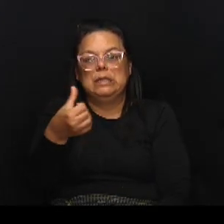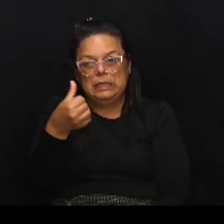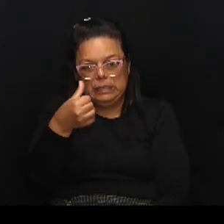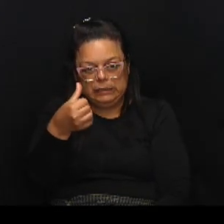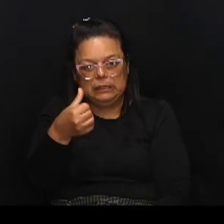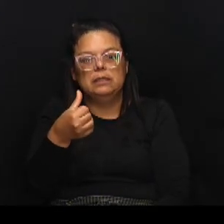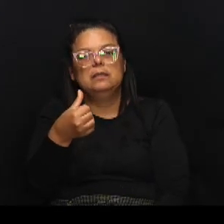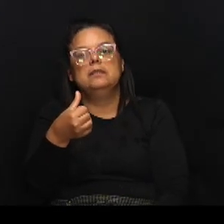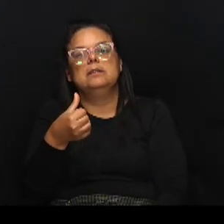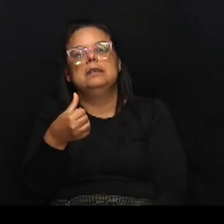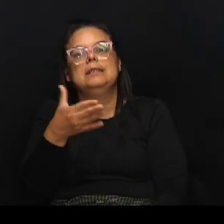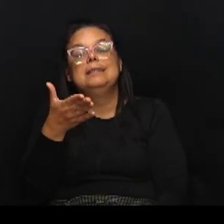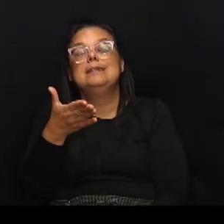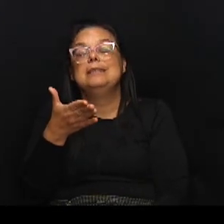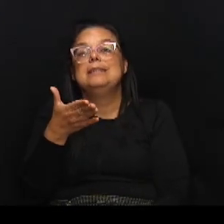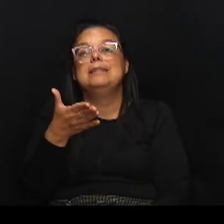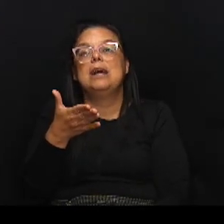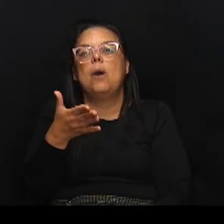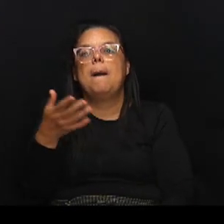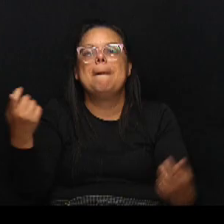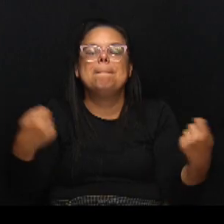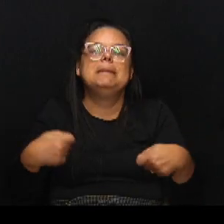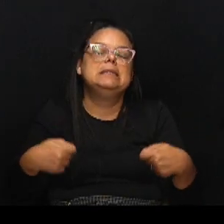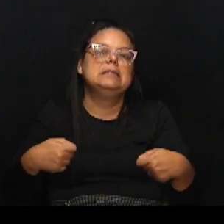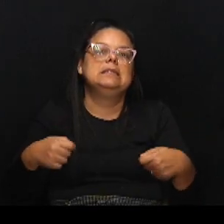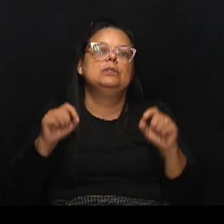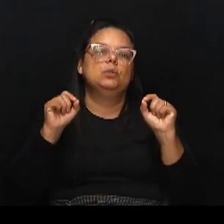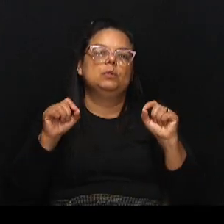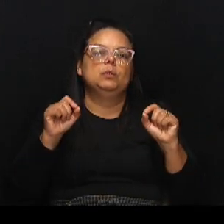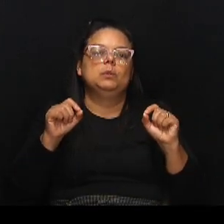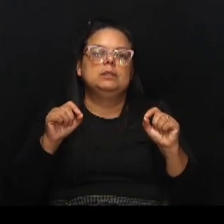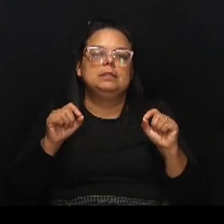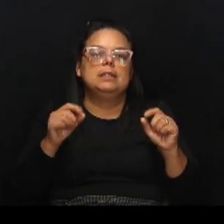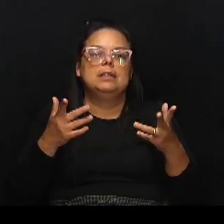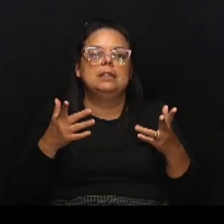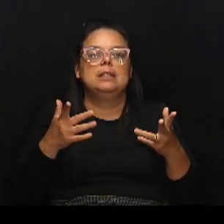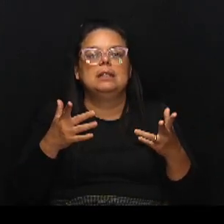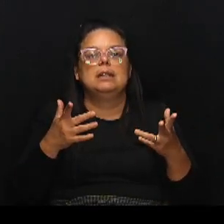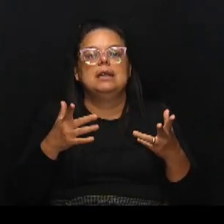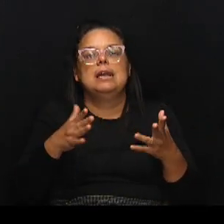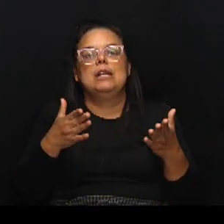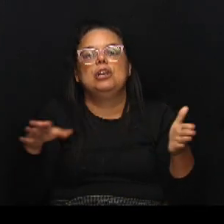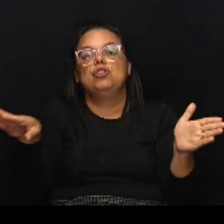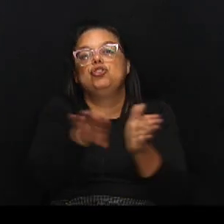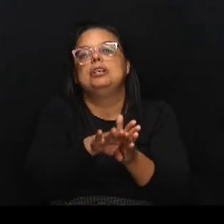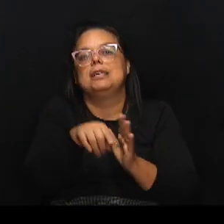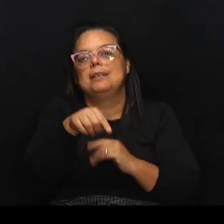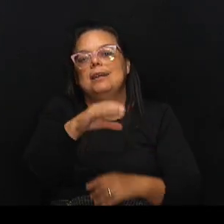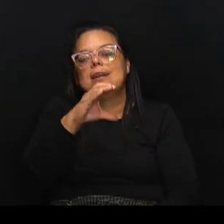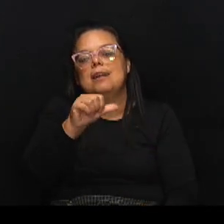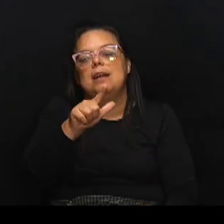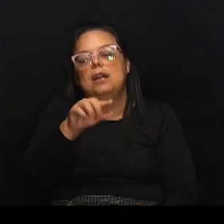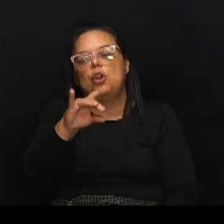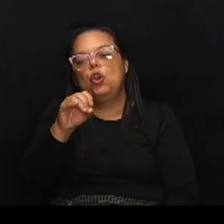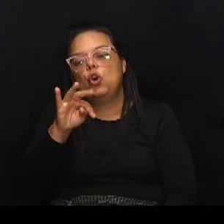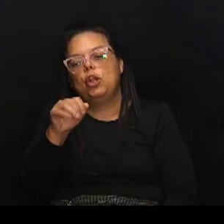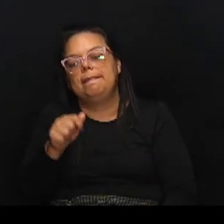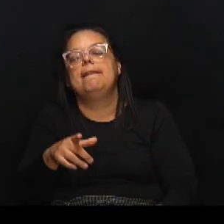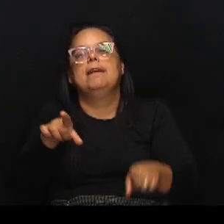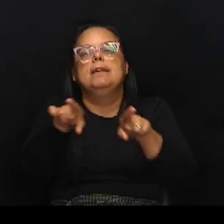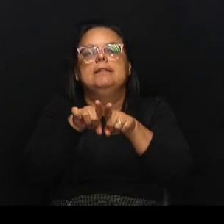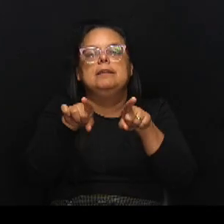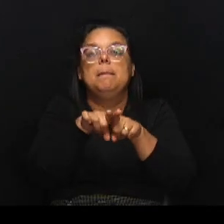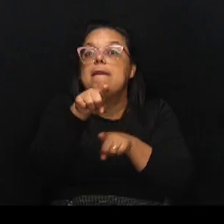esse vice-reino, ele precisa expandir. Então, Dom João VI chegando aqui com Carlota Joaquina, né?